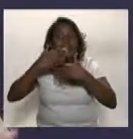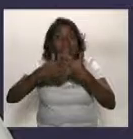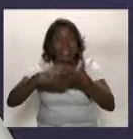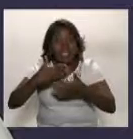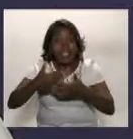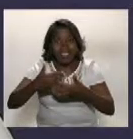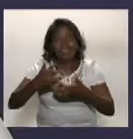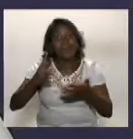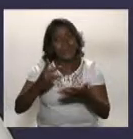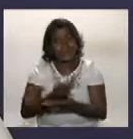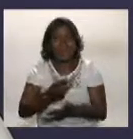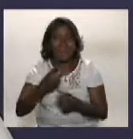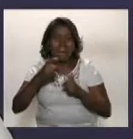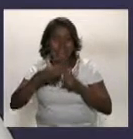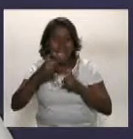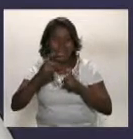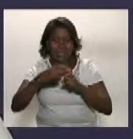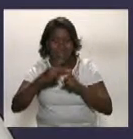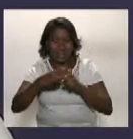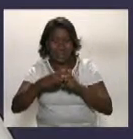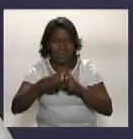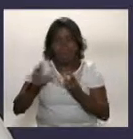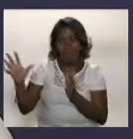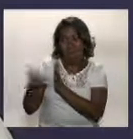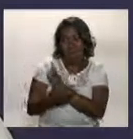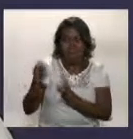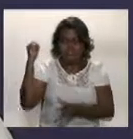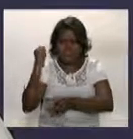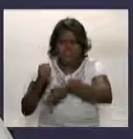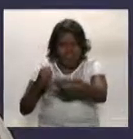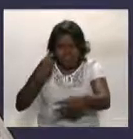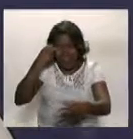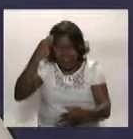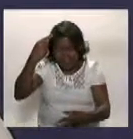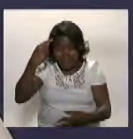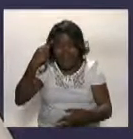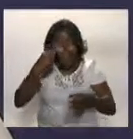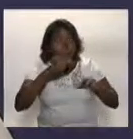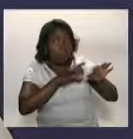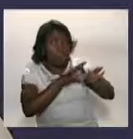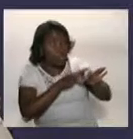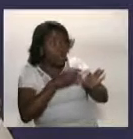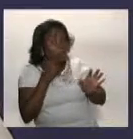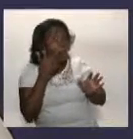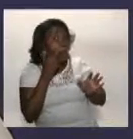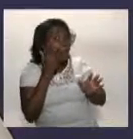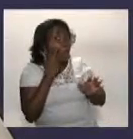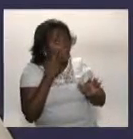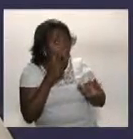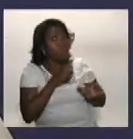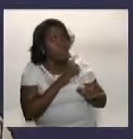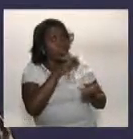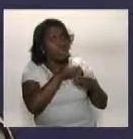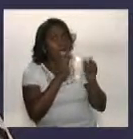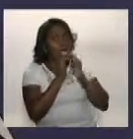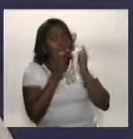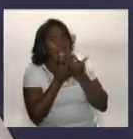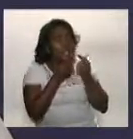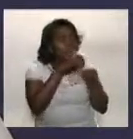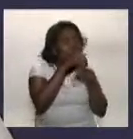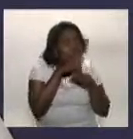E até monitorar como é que isso estava sendo crescendo, né? E como essa mancha criminal se